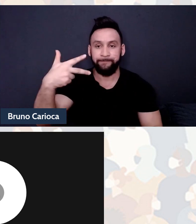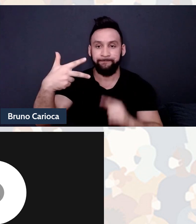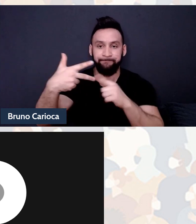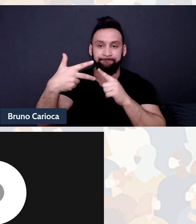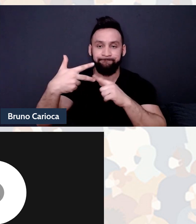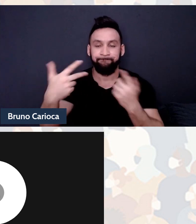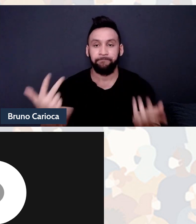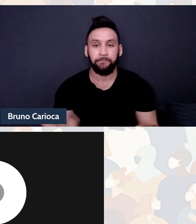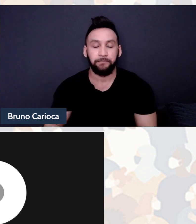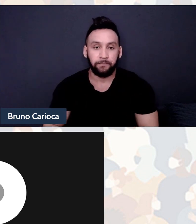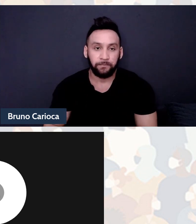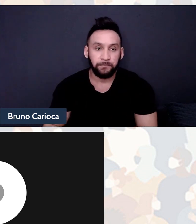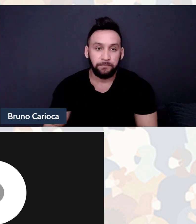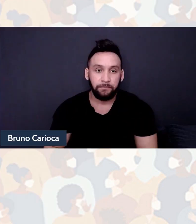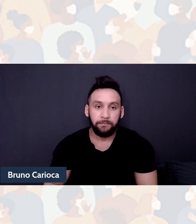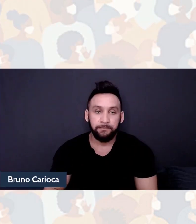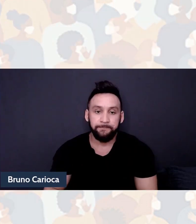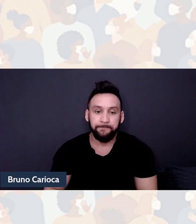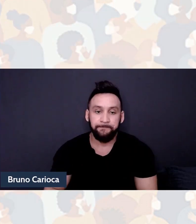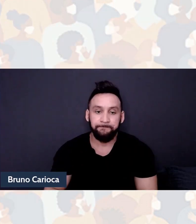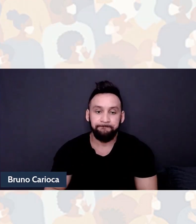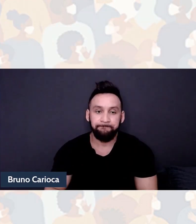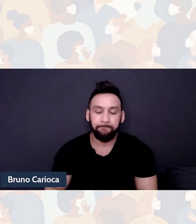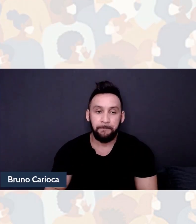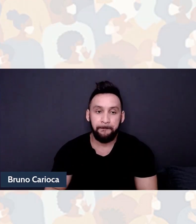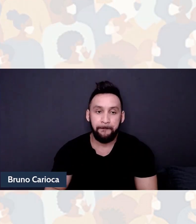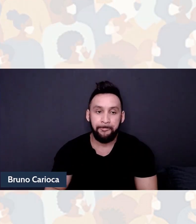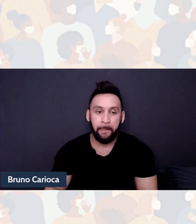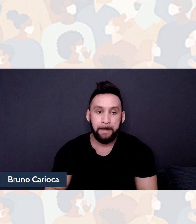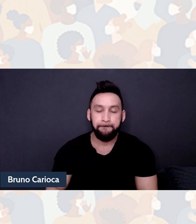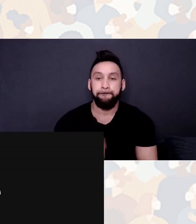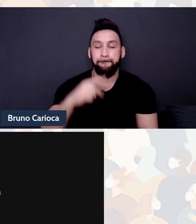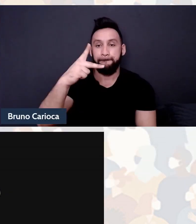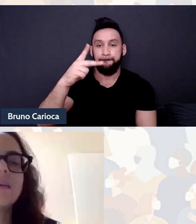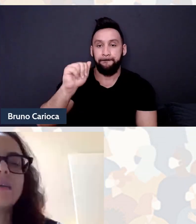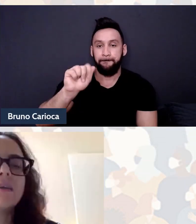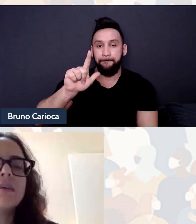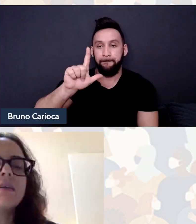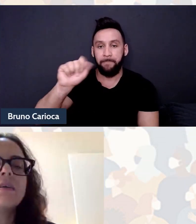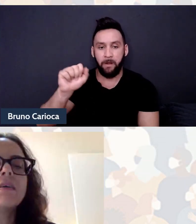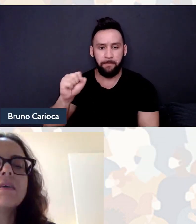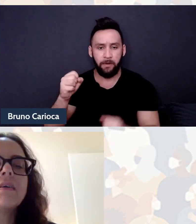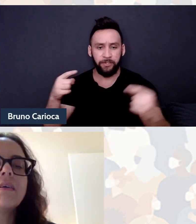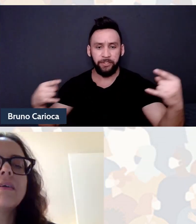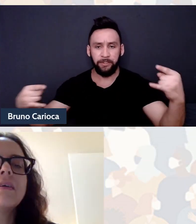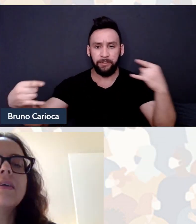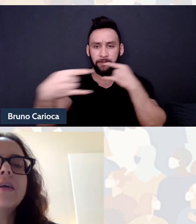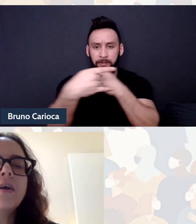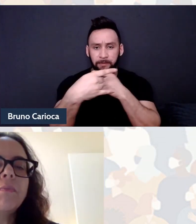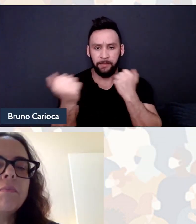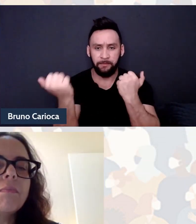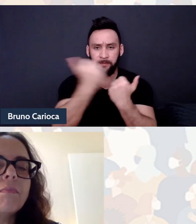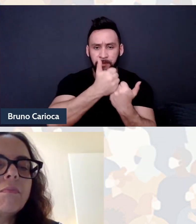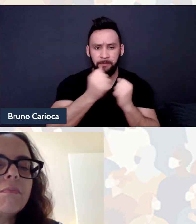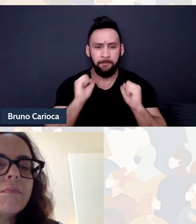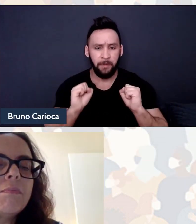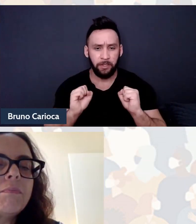Professora Paula, a senhora pode apresentar agora? A gente pode trocar a ordem?